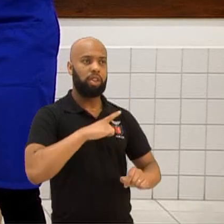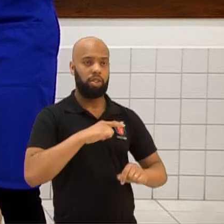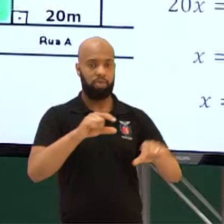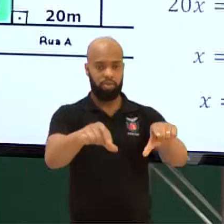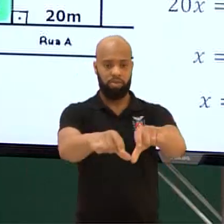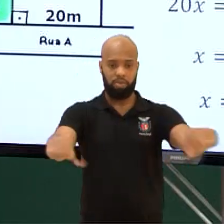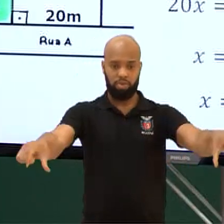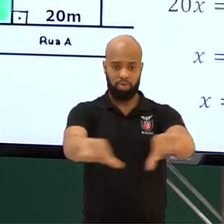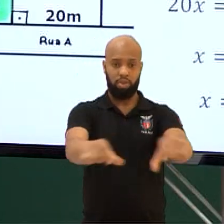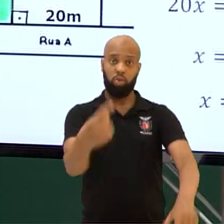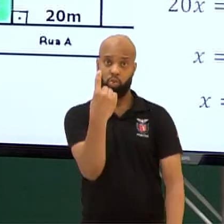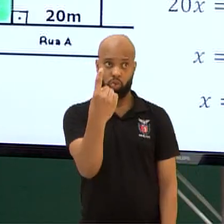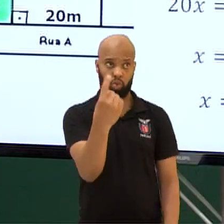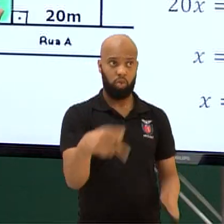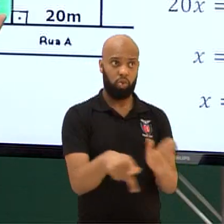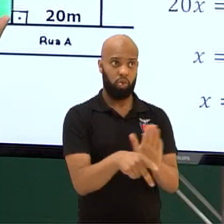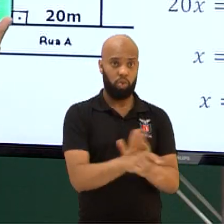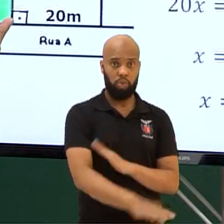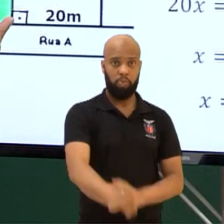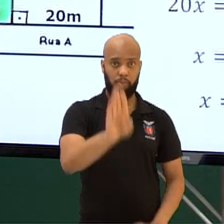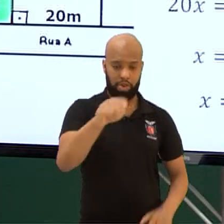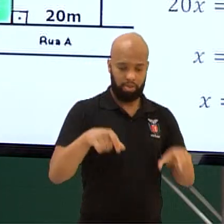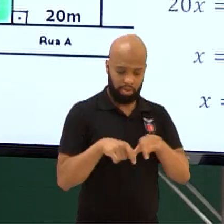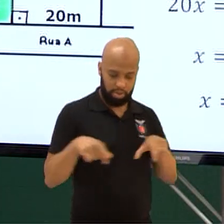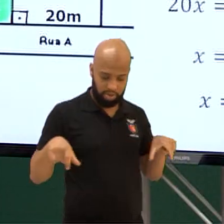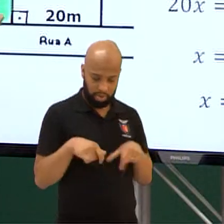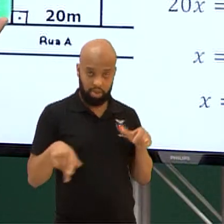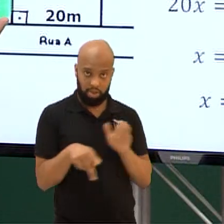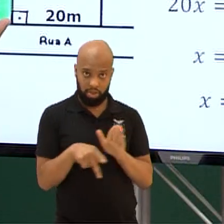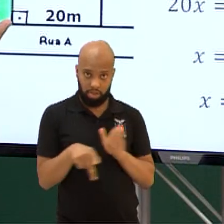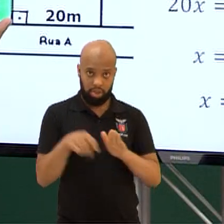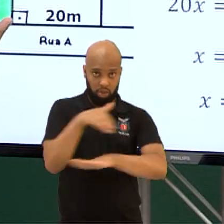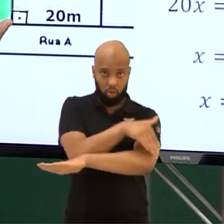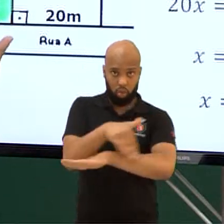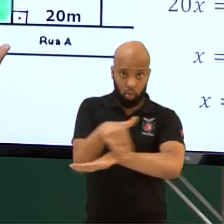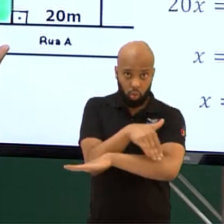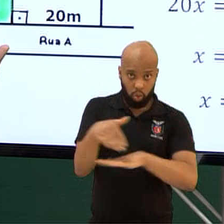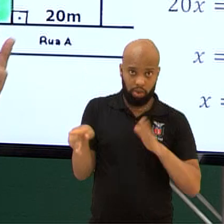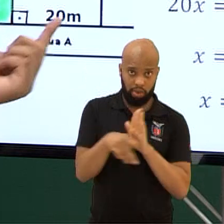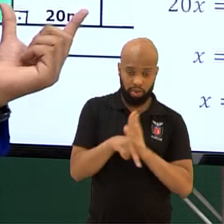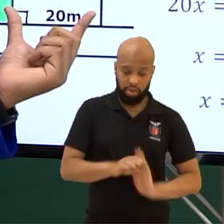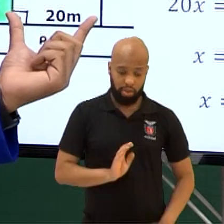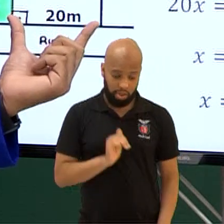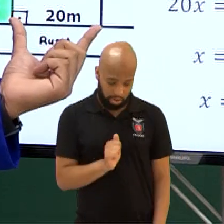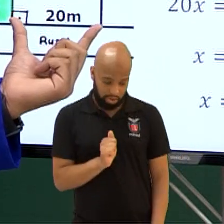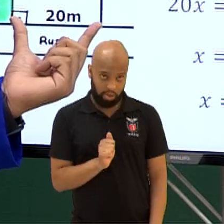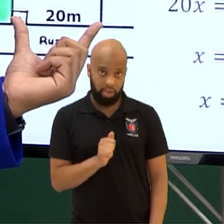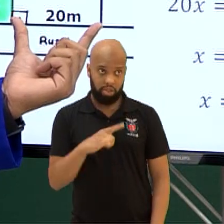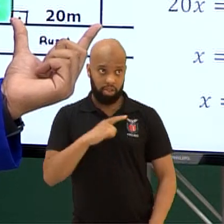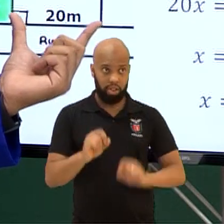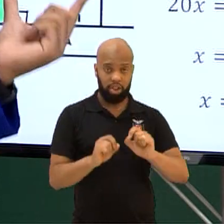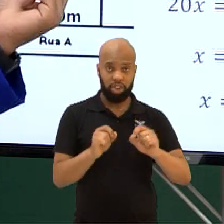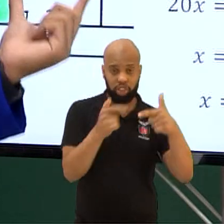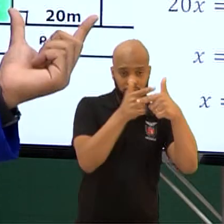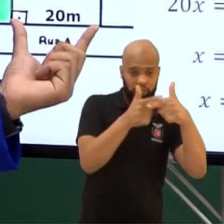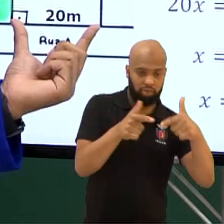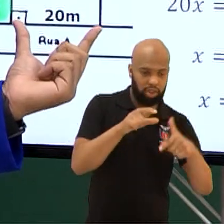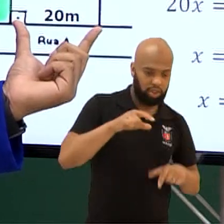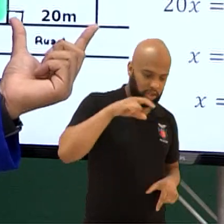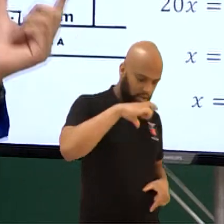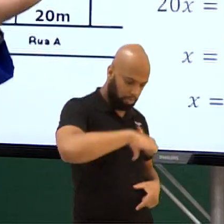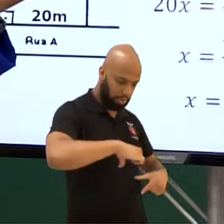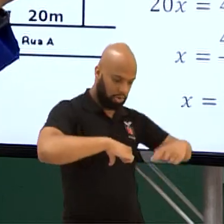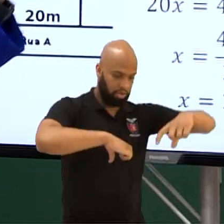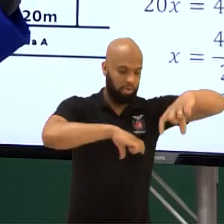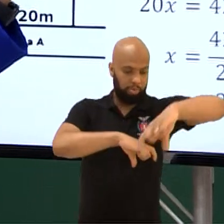1. Né, para a rua B, dividido pela frente do terreno 1 para a rua A e a frente do terreno 2